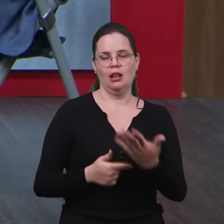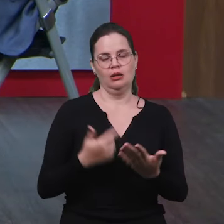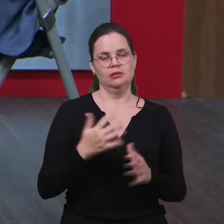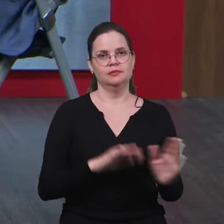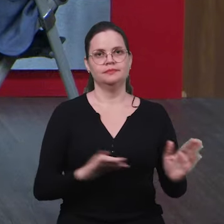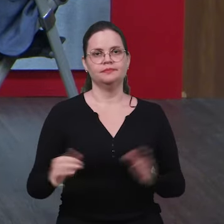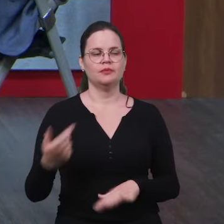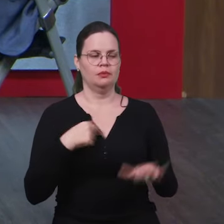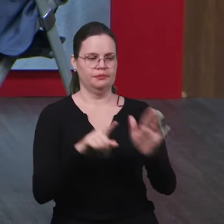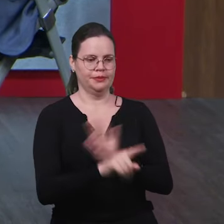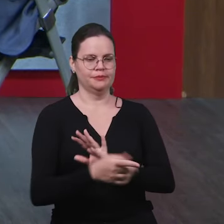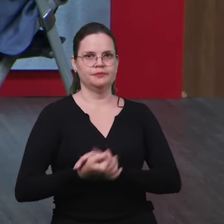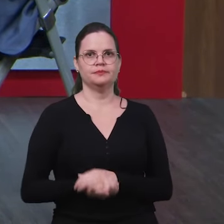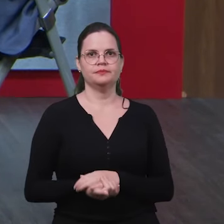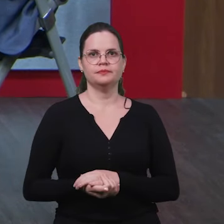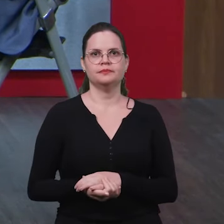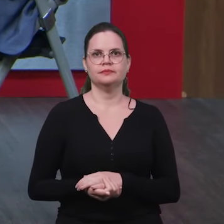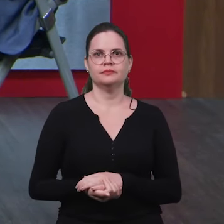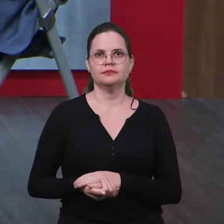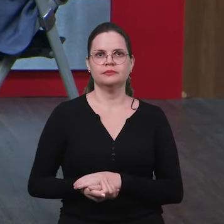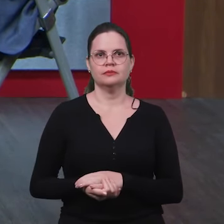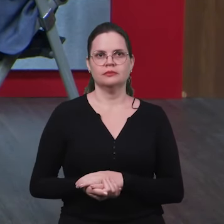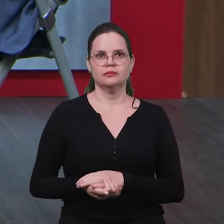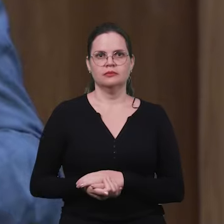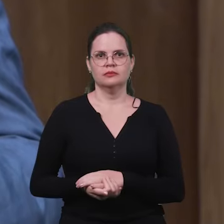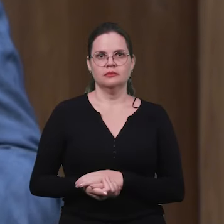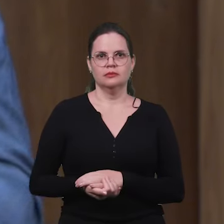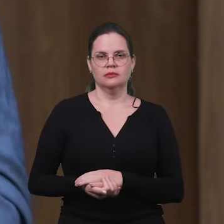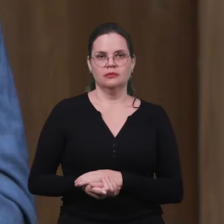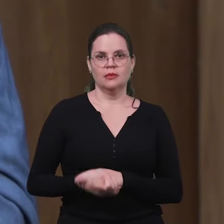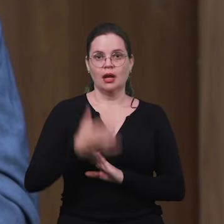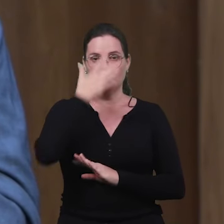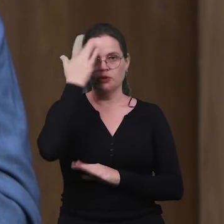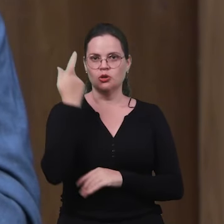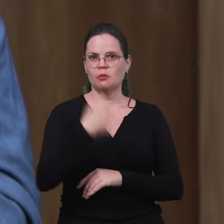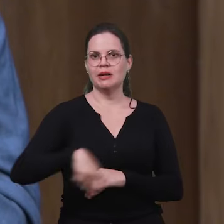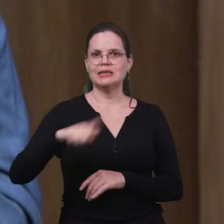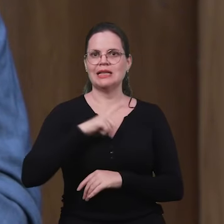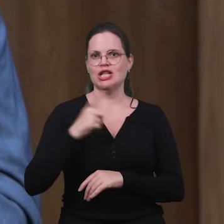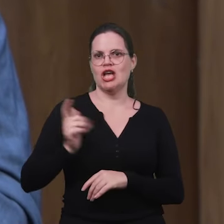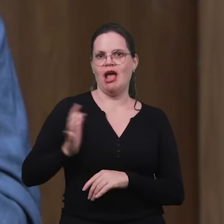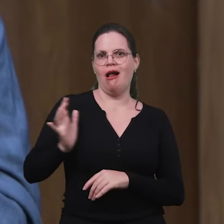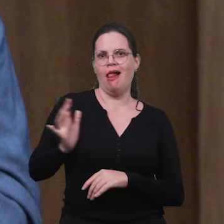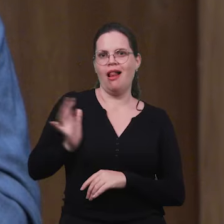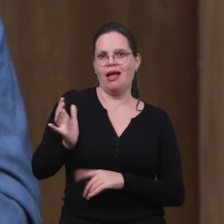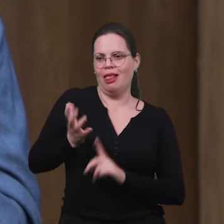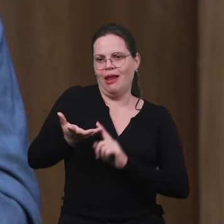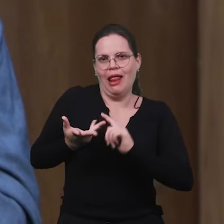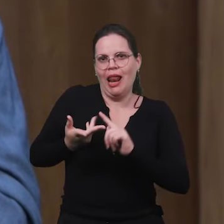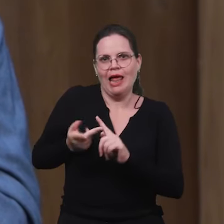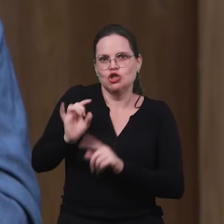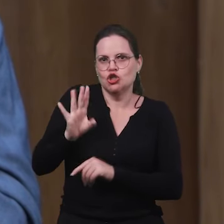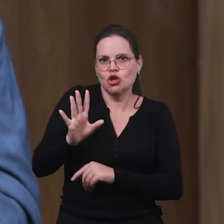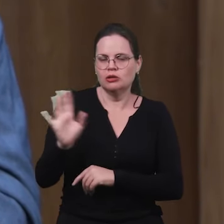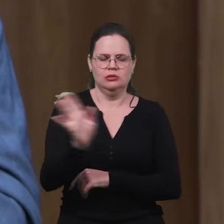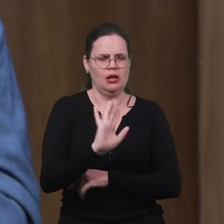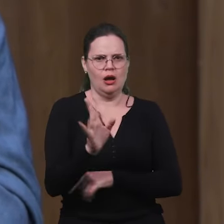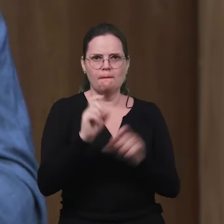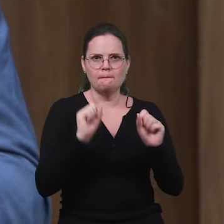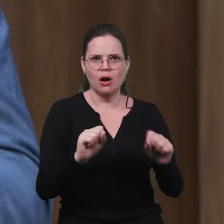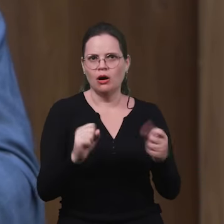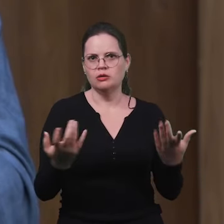pergunta. No caso, a pessoa não precisa ter um grande extenso patrimônio para poder fazer esse planejamento sucessório.